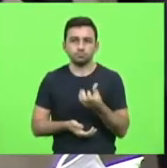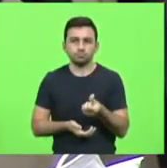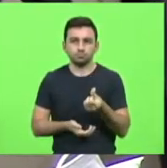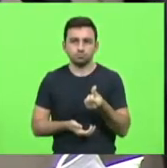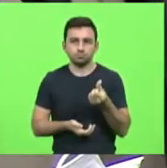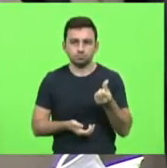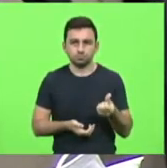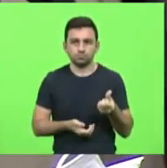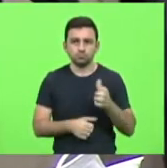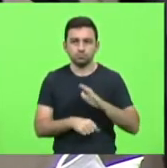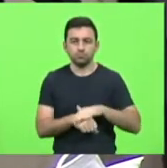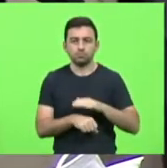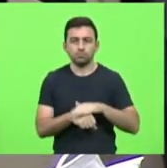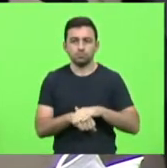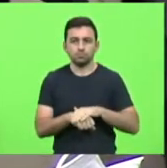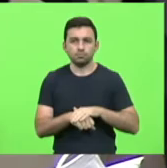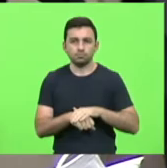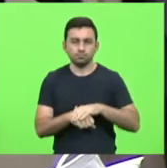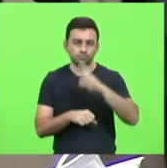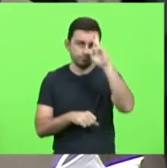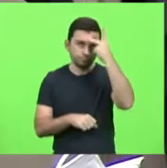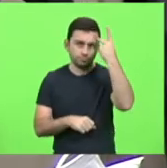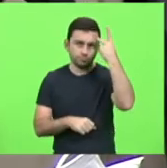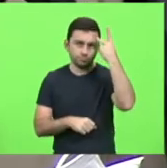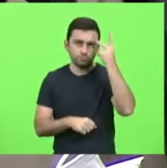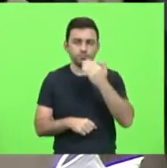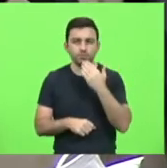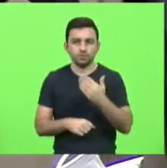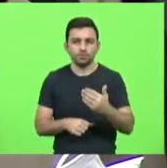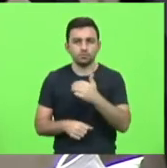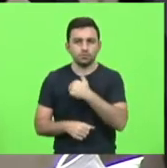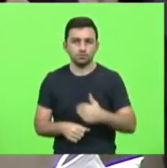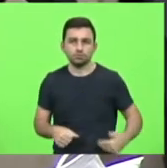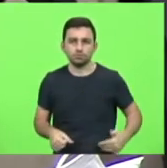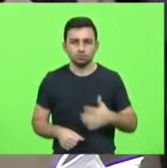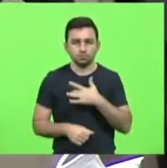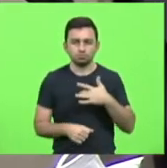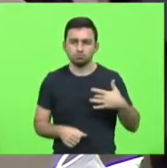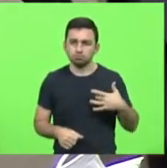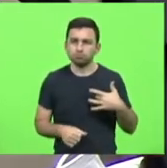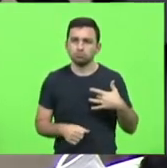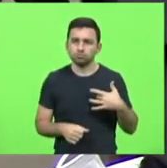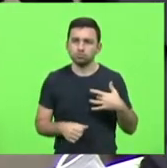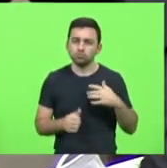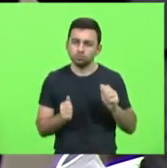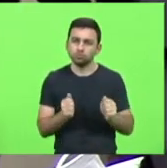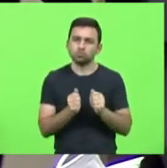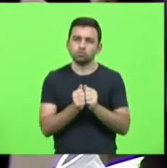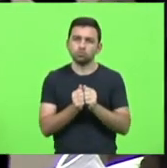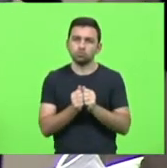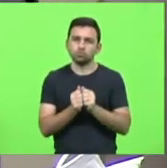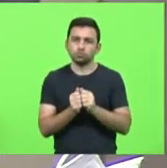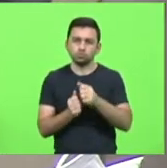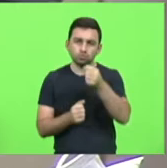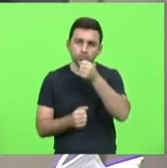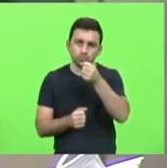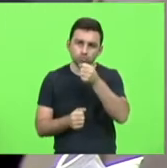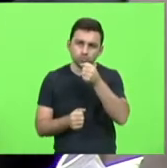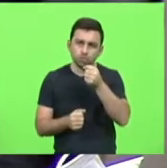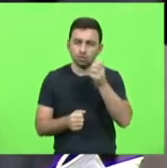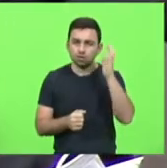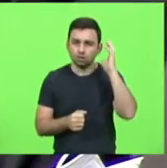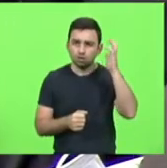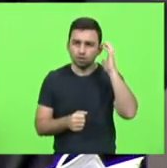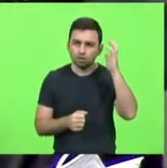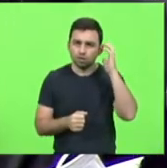466, autor deputada Paulinha, apelando ao ministro da Saúde que promova a inclusão dos jornalistas, funcionários de rádios,